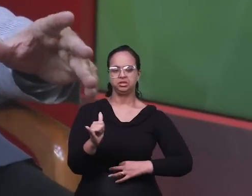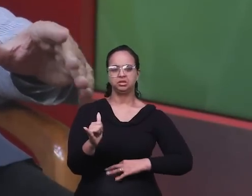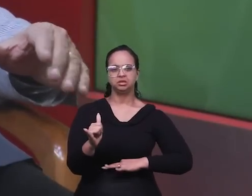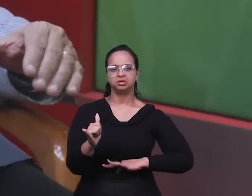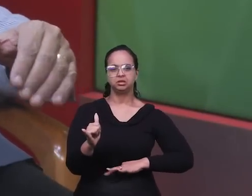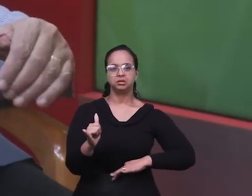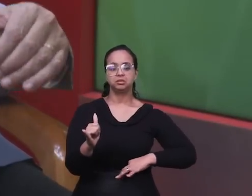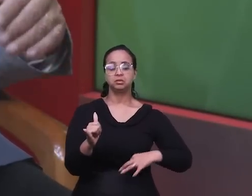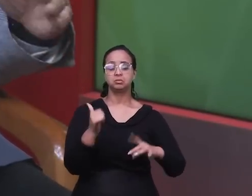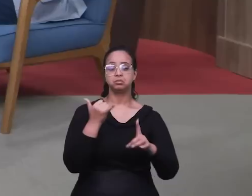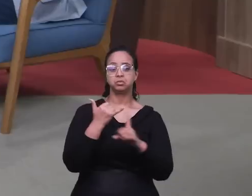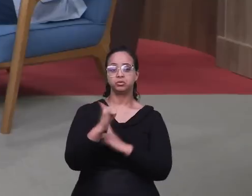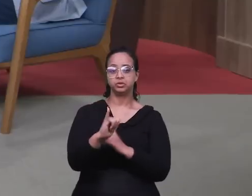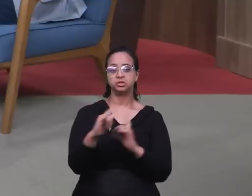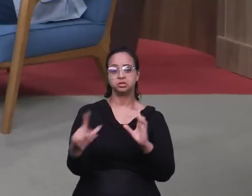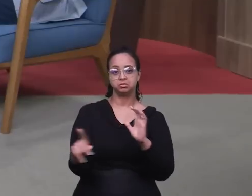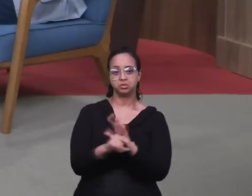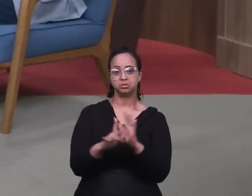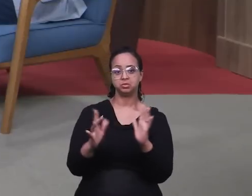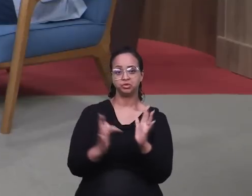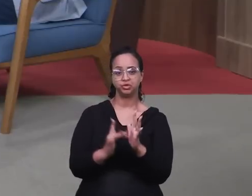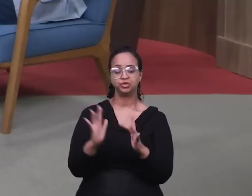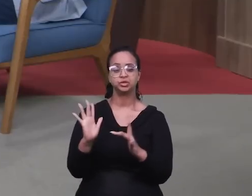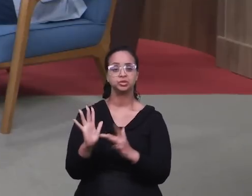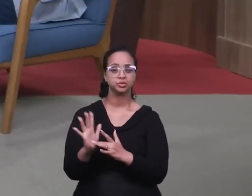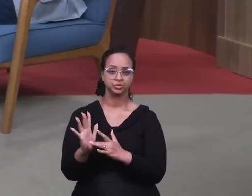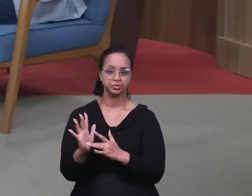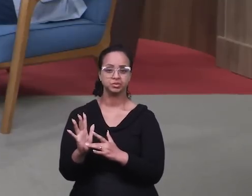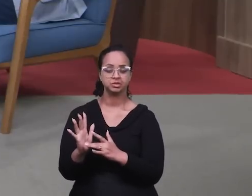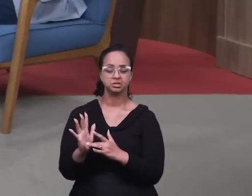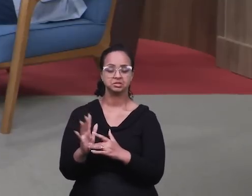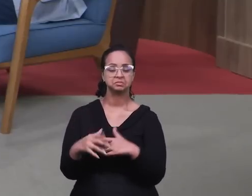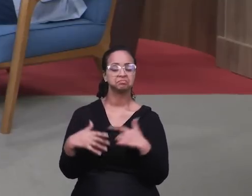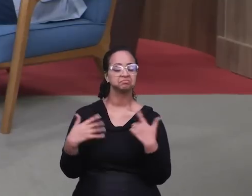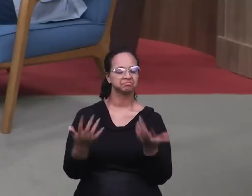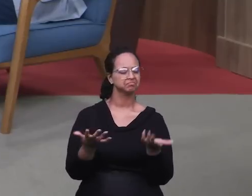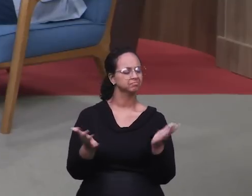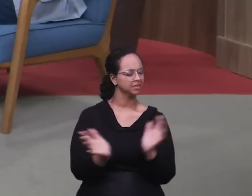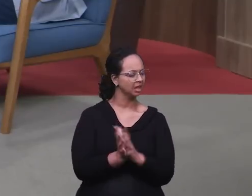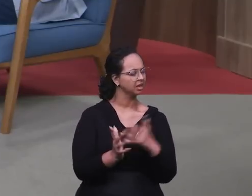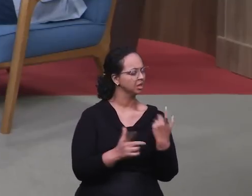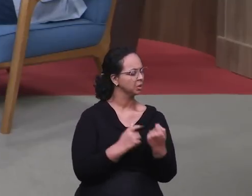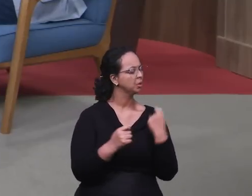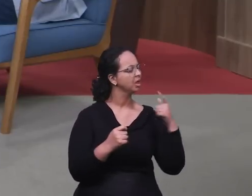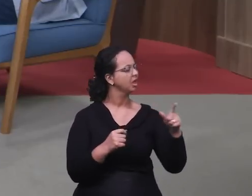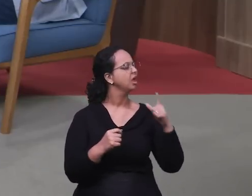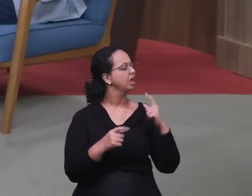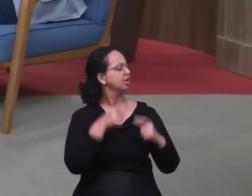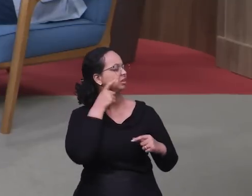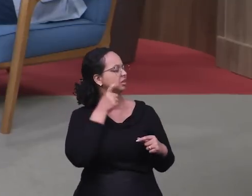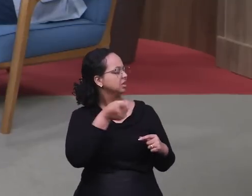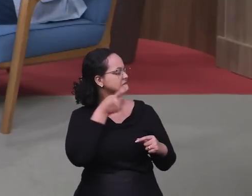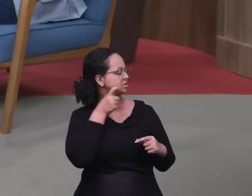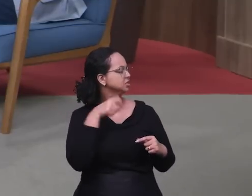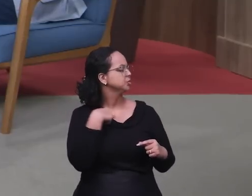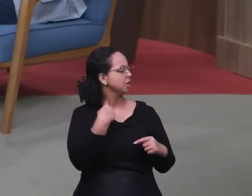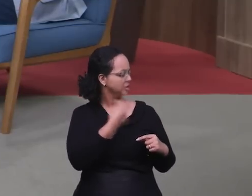Josias, a respeito do Senhor Jesus. Glória a Jesus. É interessante a